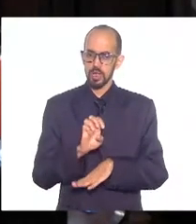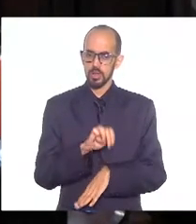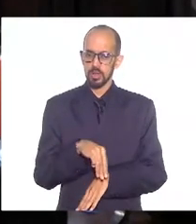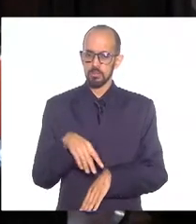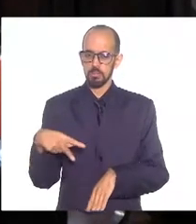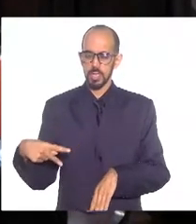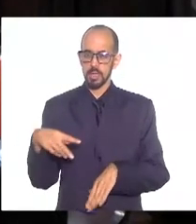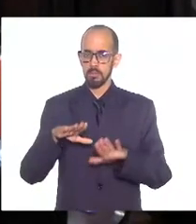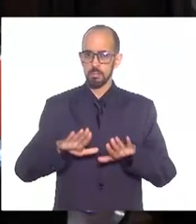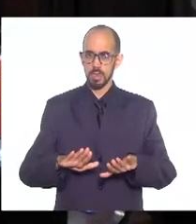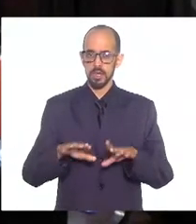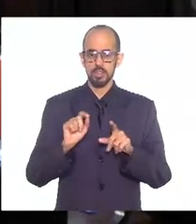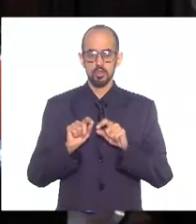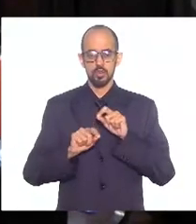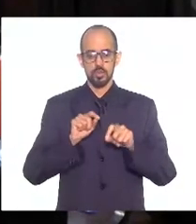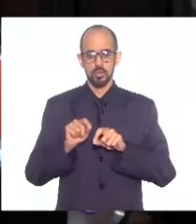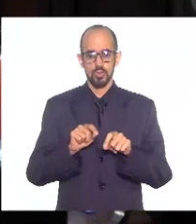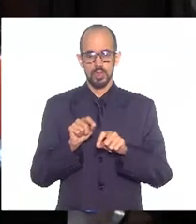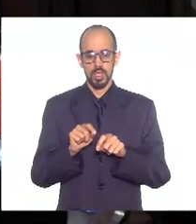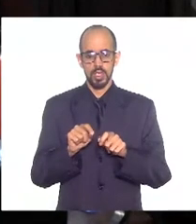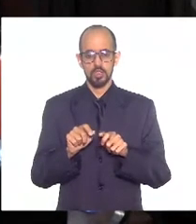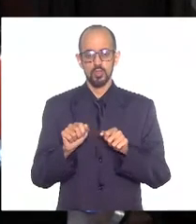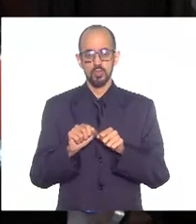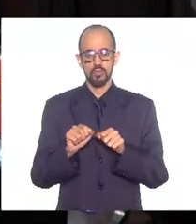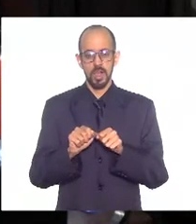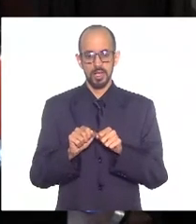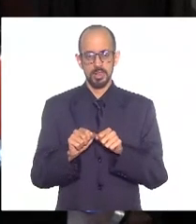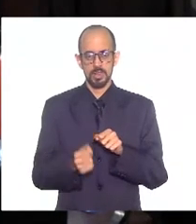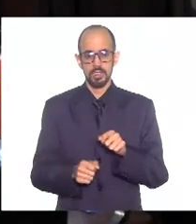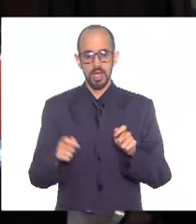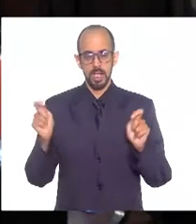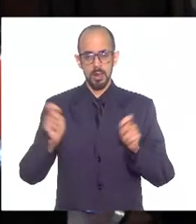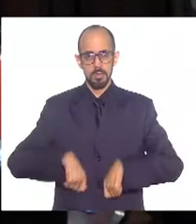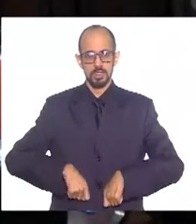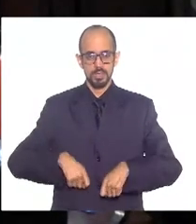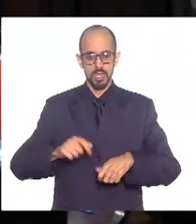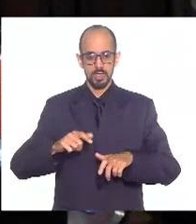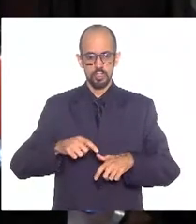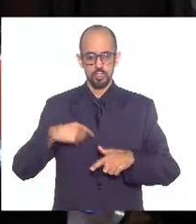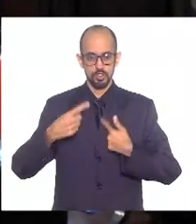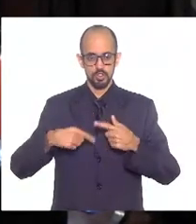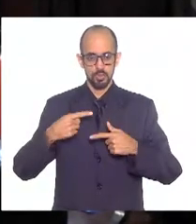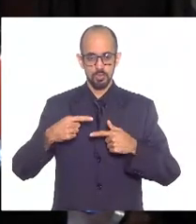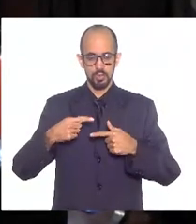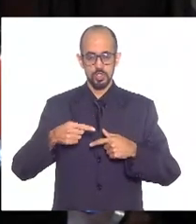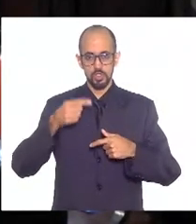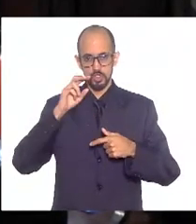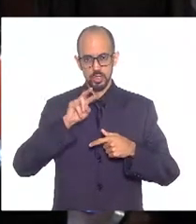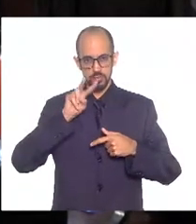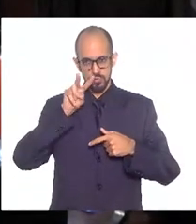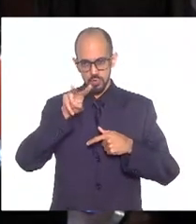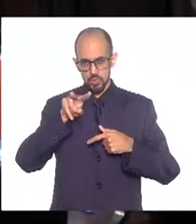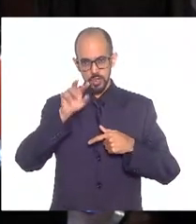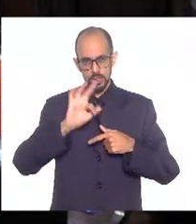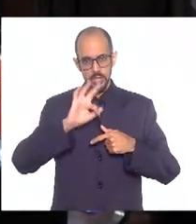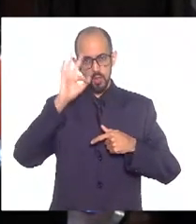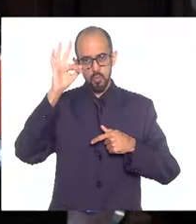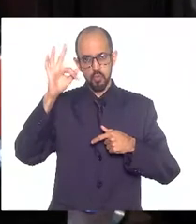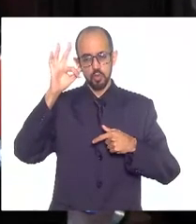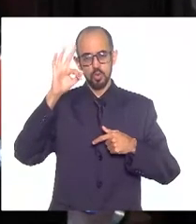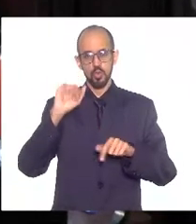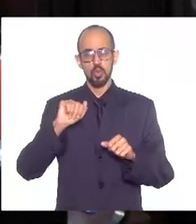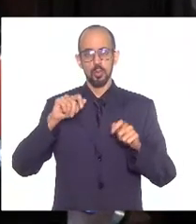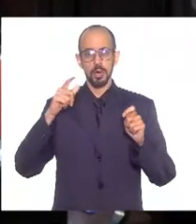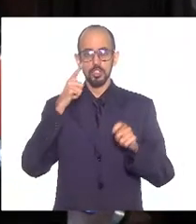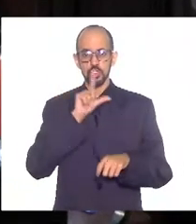isso faz com que o Estado possa olhar para frente, trabalhar para que a gente possa sair